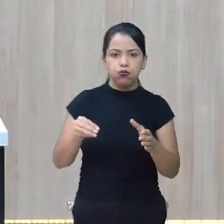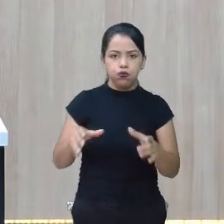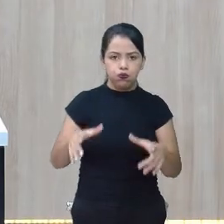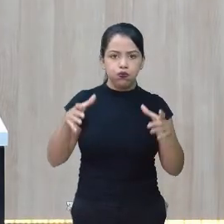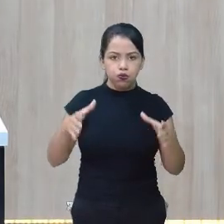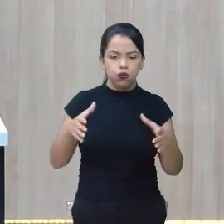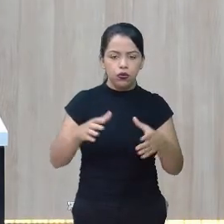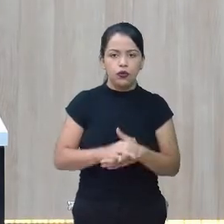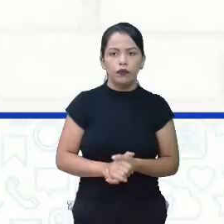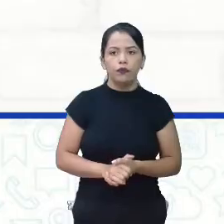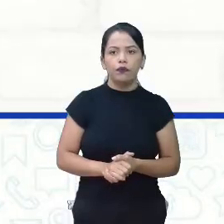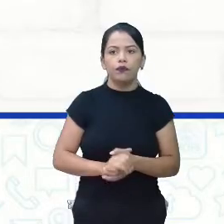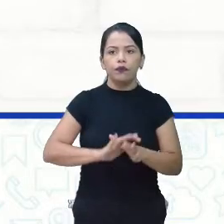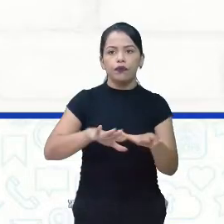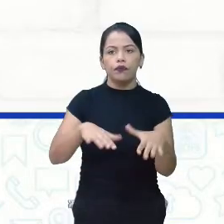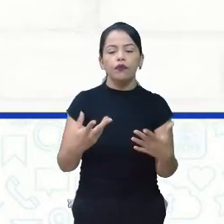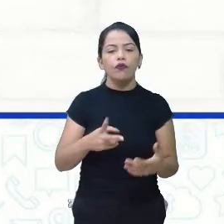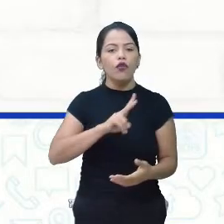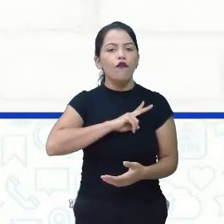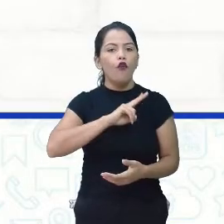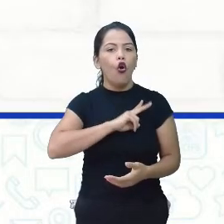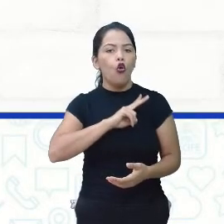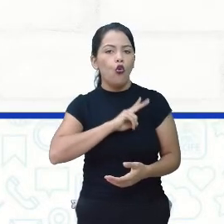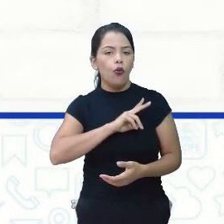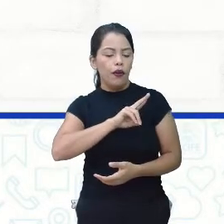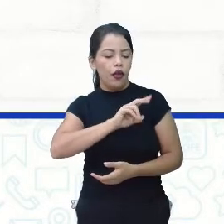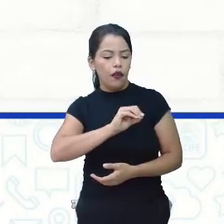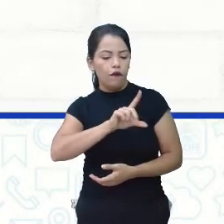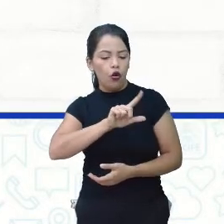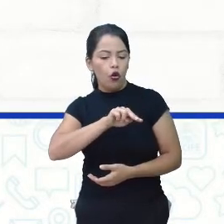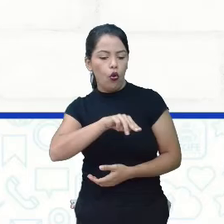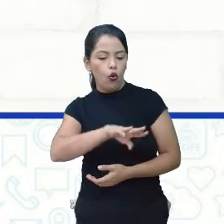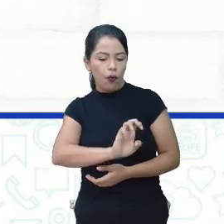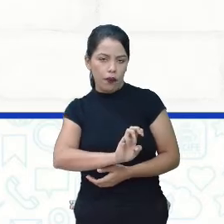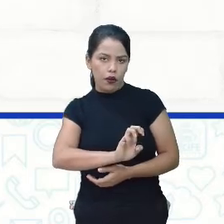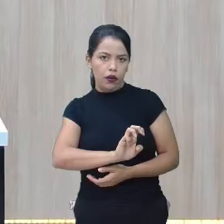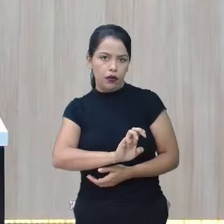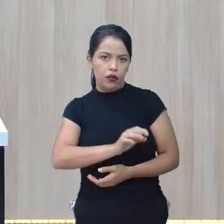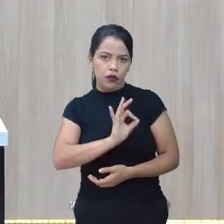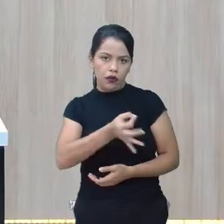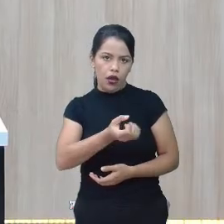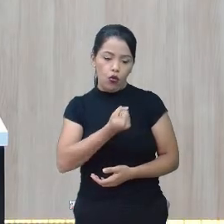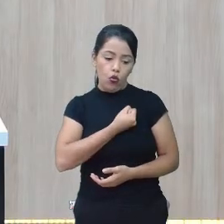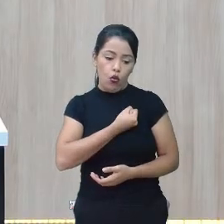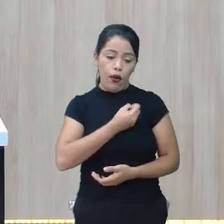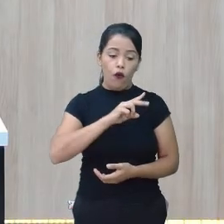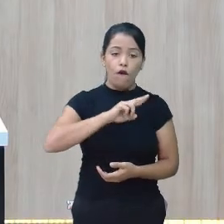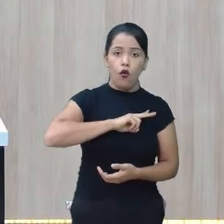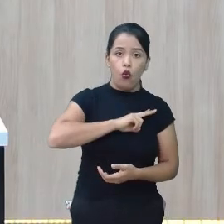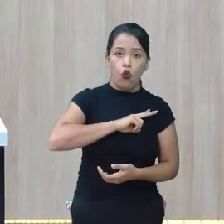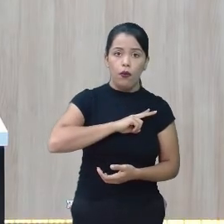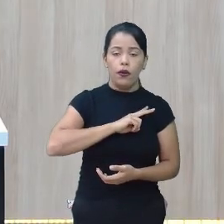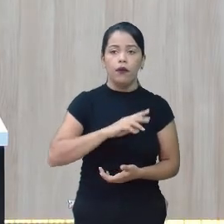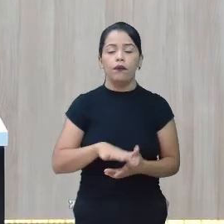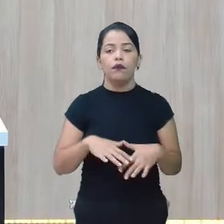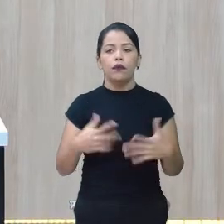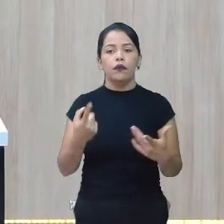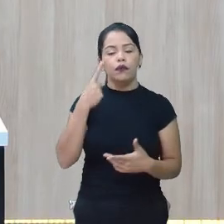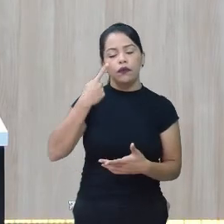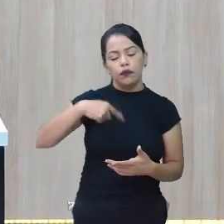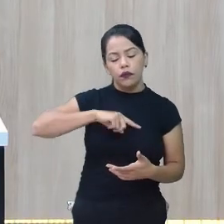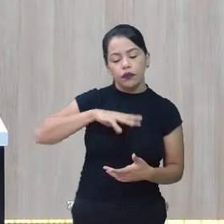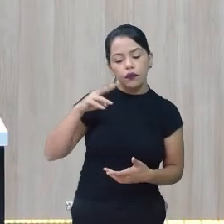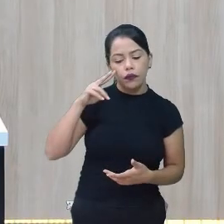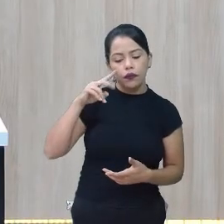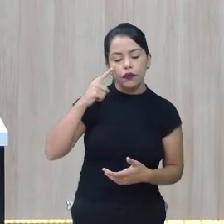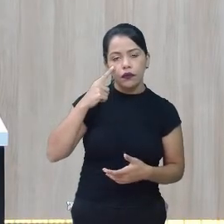trouxe alguns elementos para a gente trabalhar e relembrar o que a gente vai estar percebendo nesse bloco retangular e